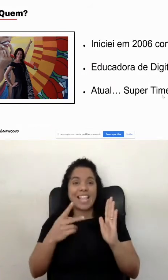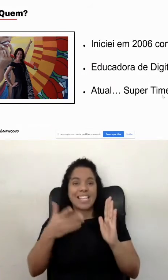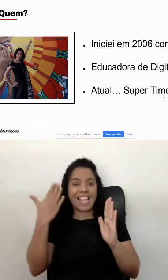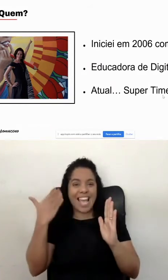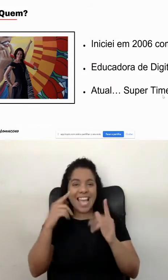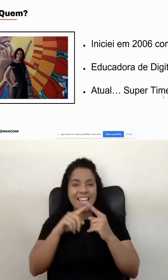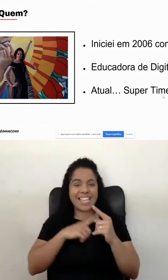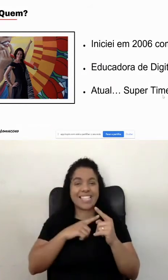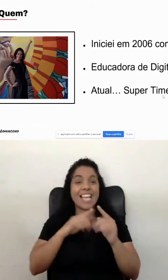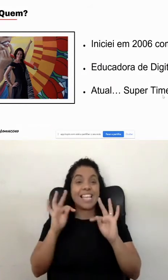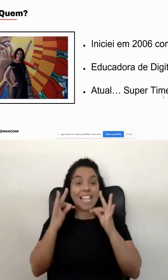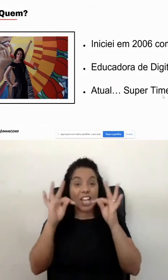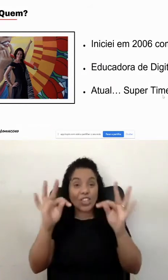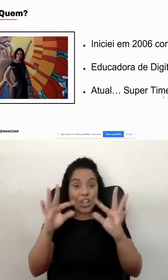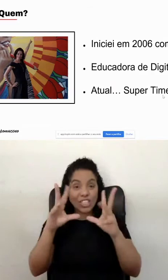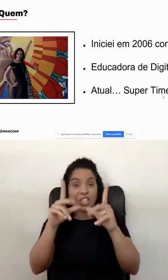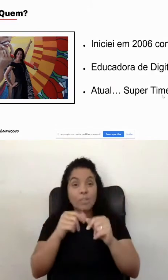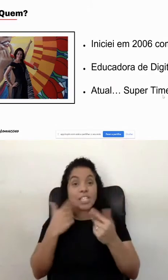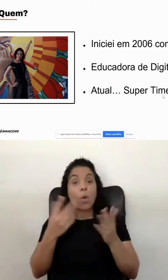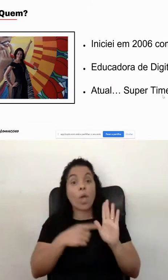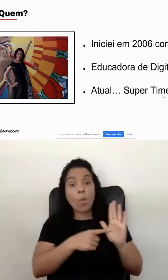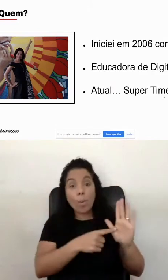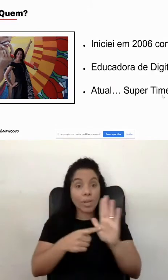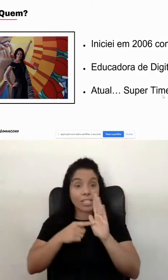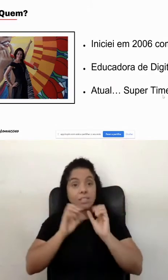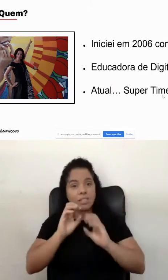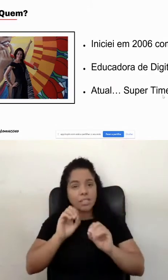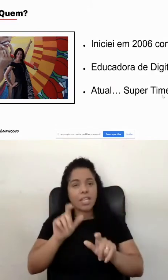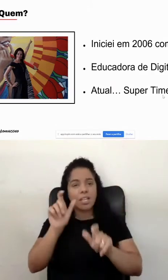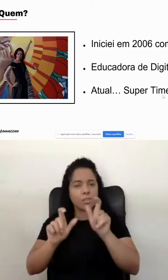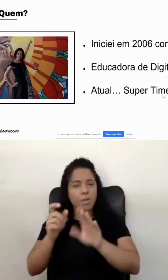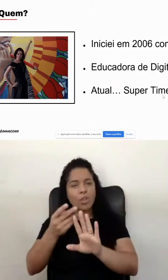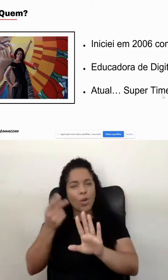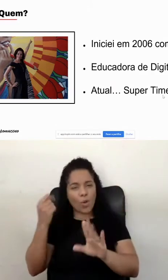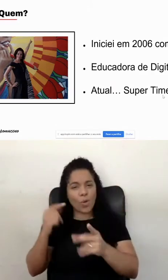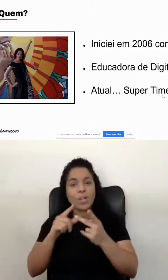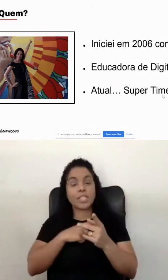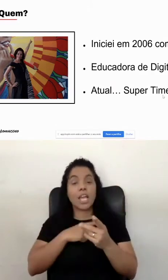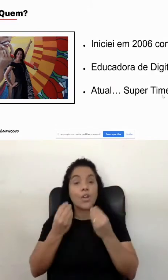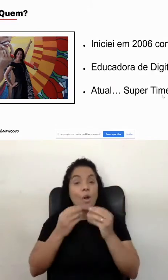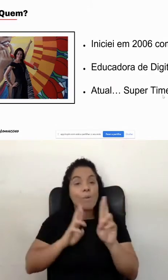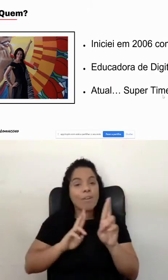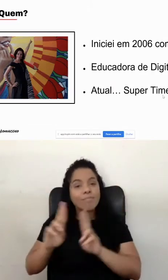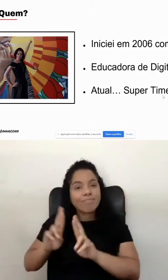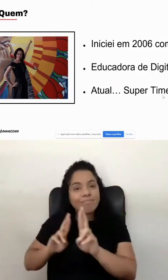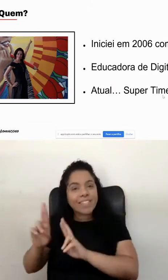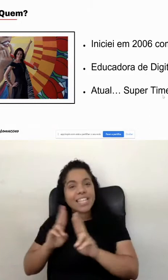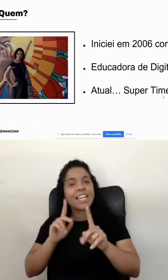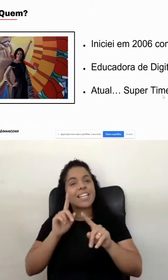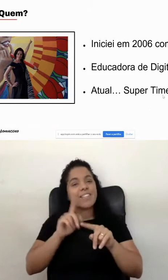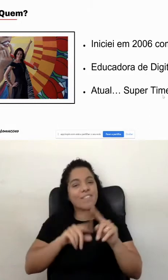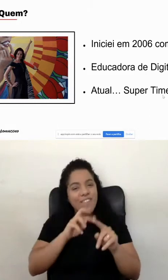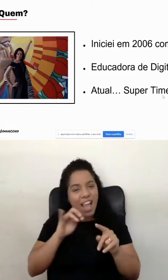de tudo aí que a gente já conhece. Eu apresento para eles como eles podem se relacionar com essas ferramentas,